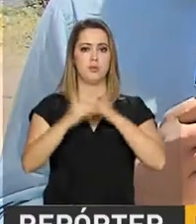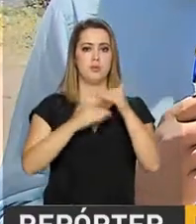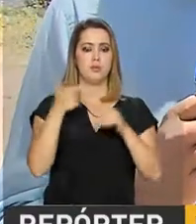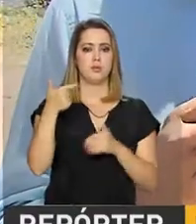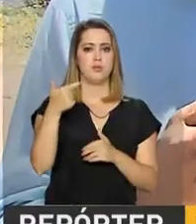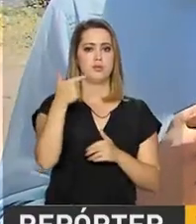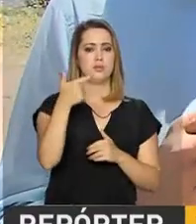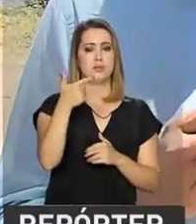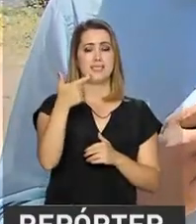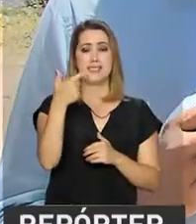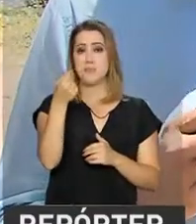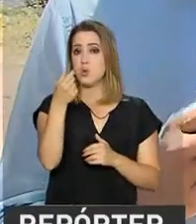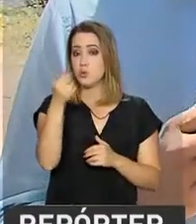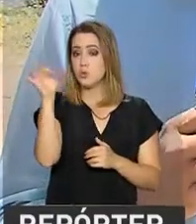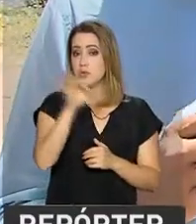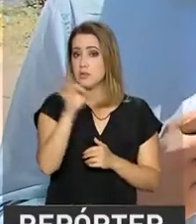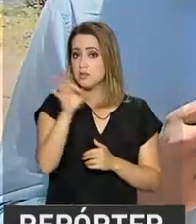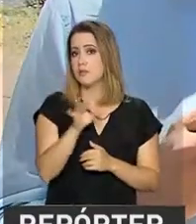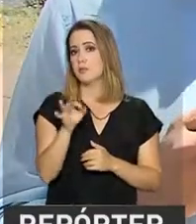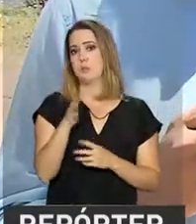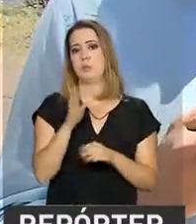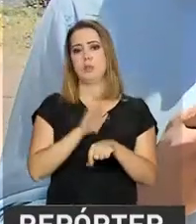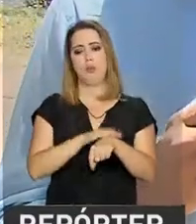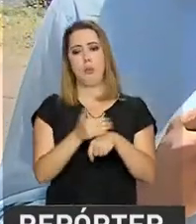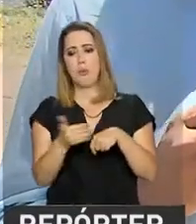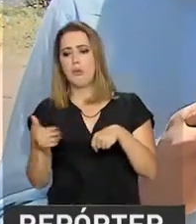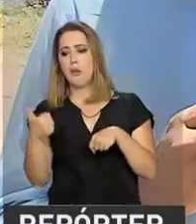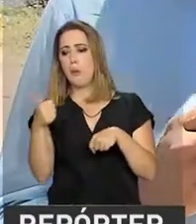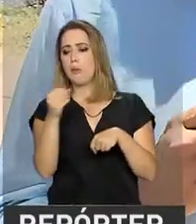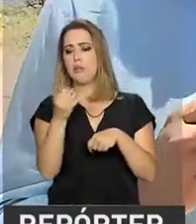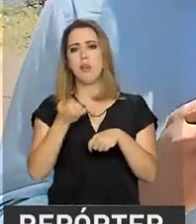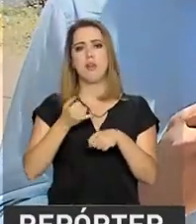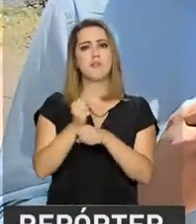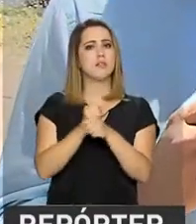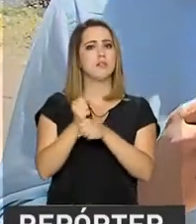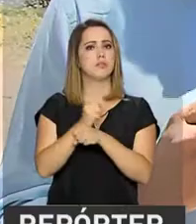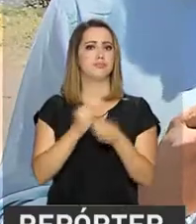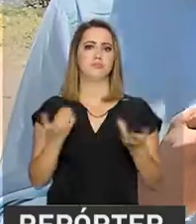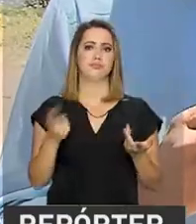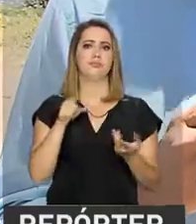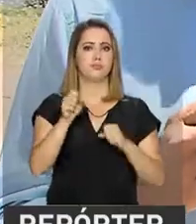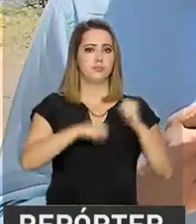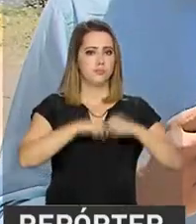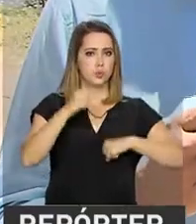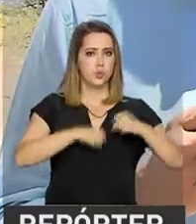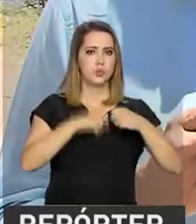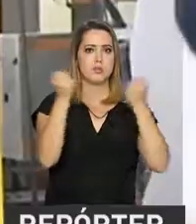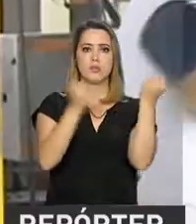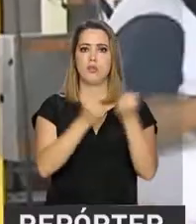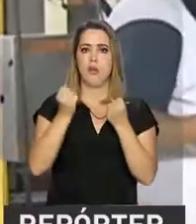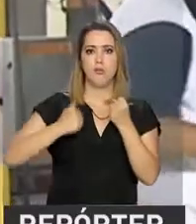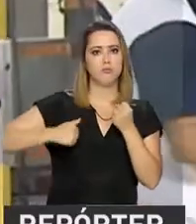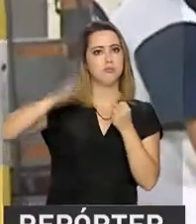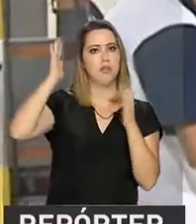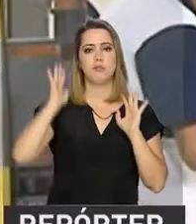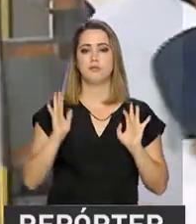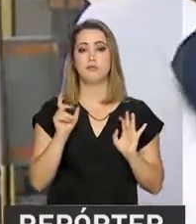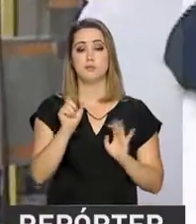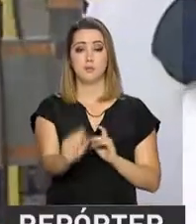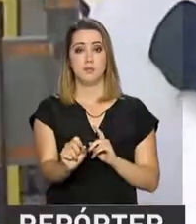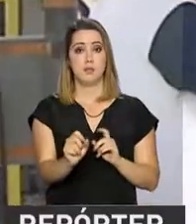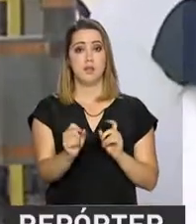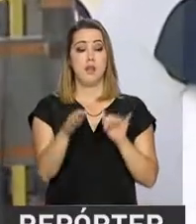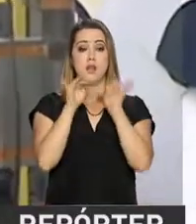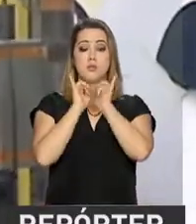200% em dez anos oito em cada dez casos envolvem a indústria automobilística as campanhas de